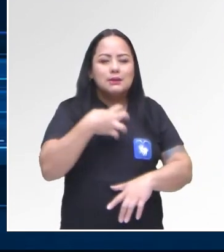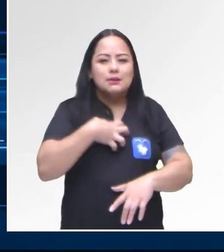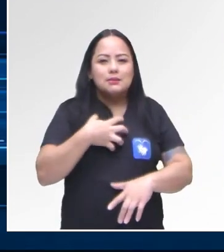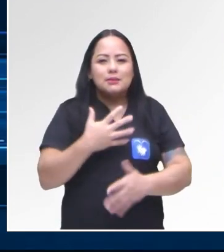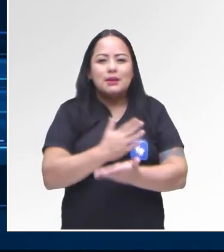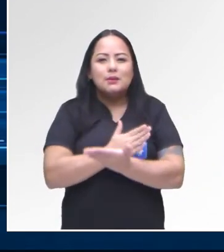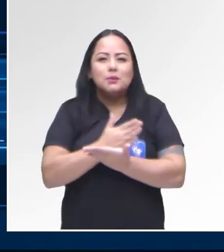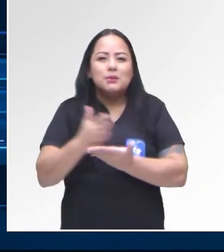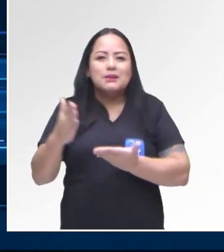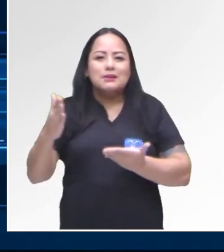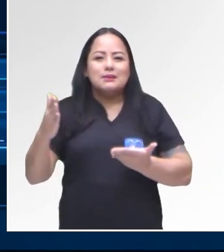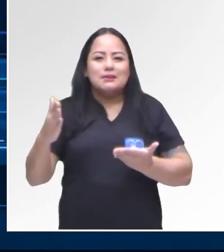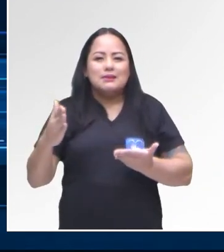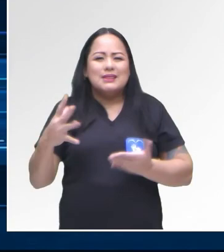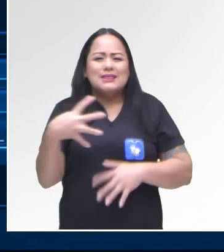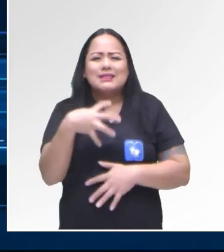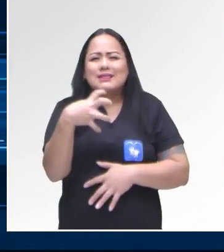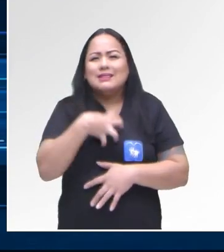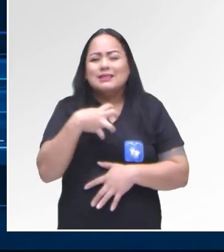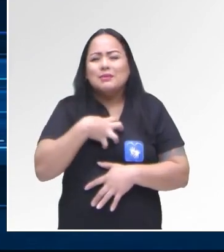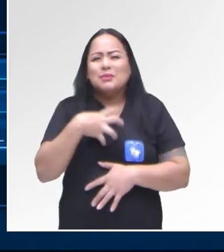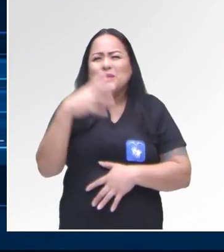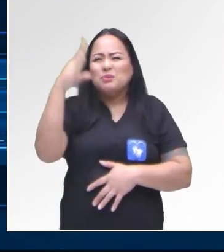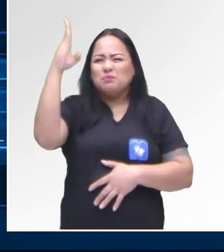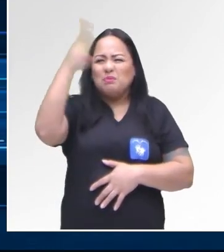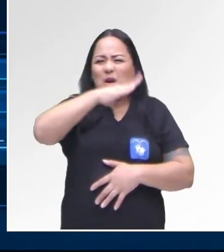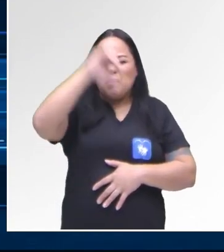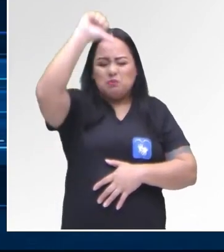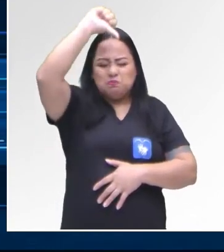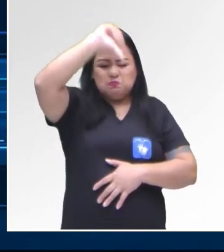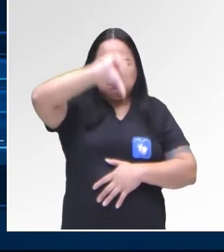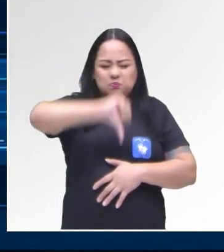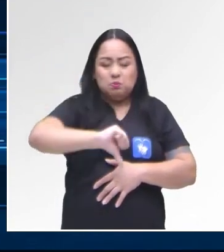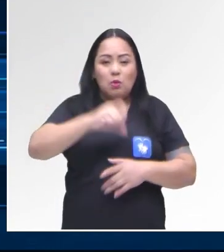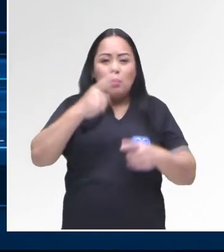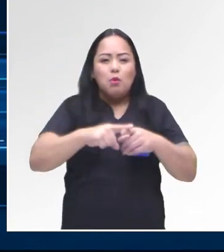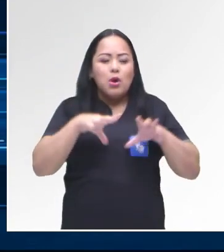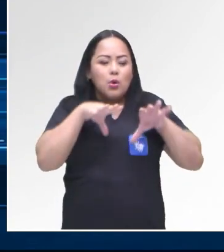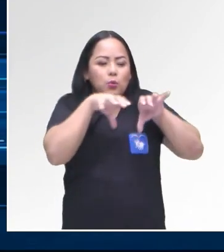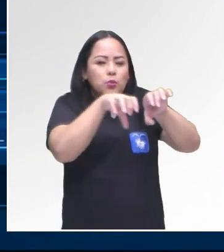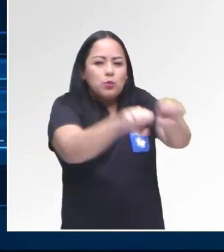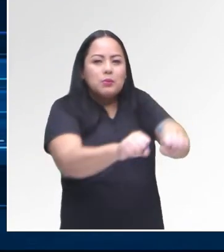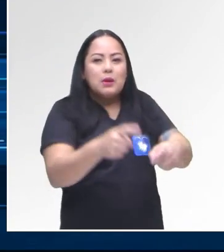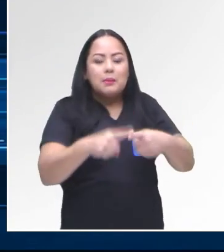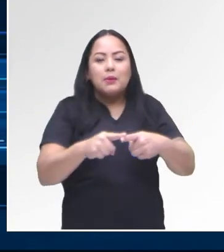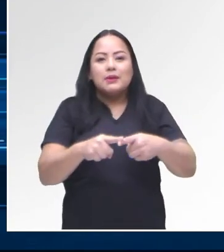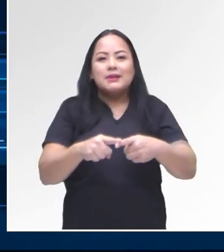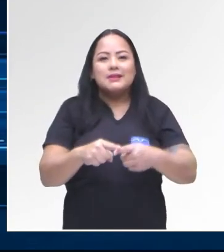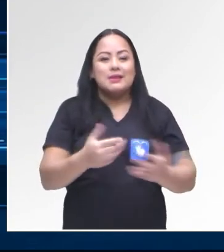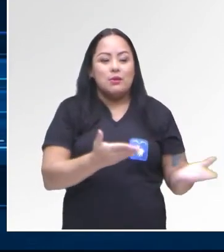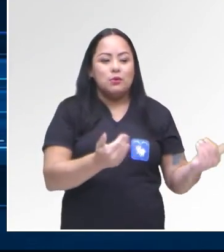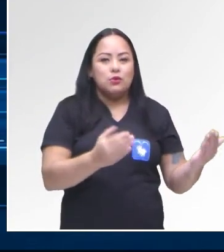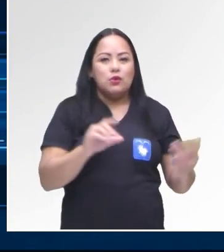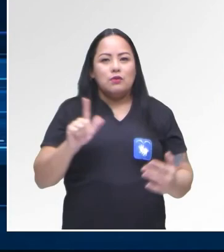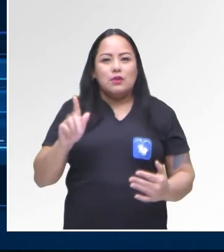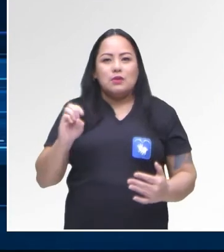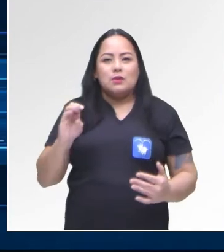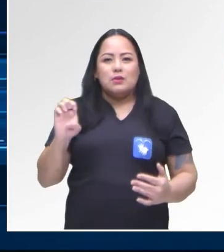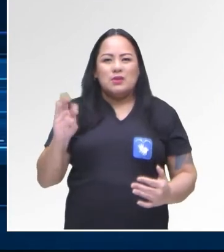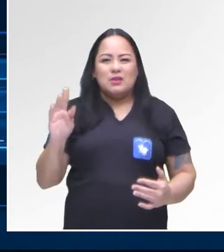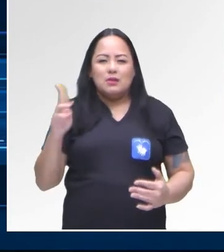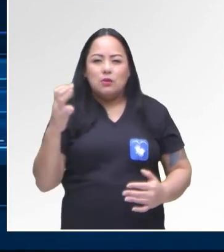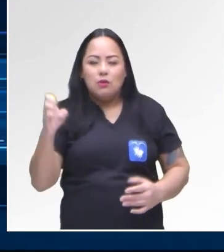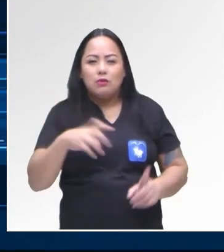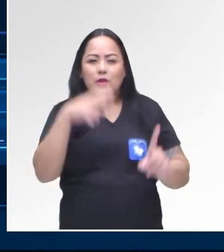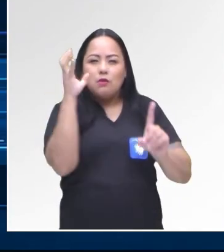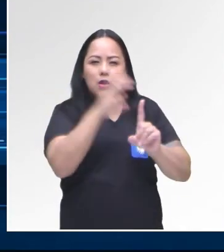começa esse sentimento aí negativista mesmo. Porque era aquilo que dominava. Por isso, jovem Werther, ele tem muito a ver com isso. Influenciou